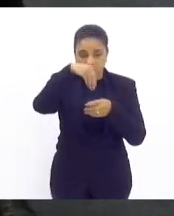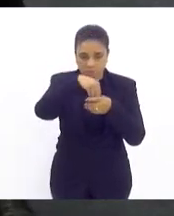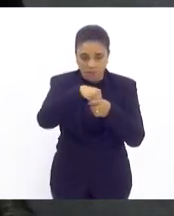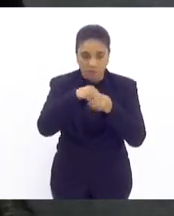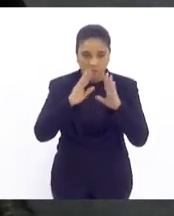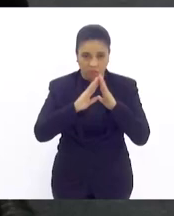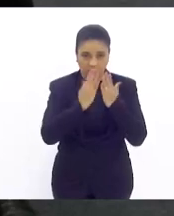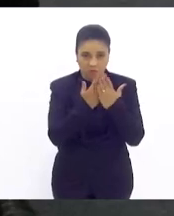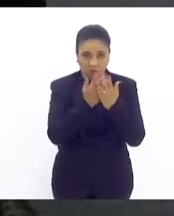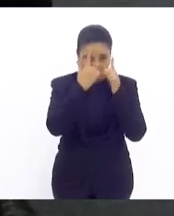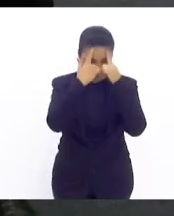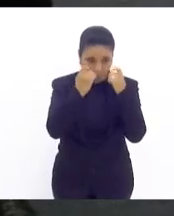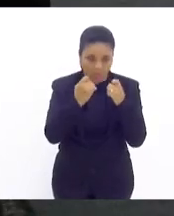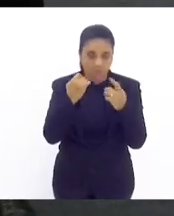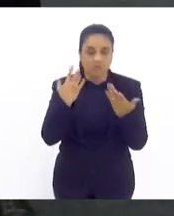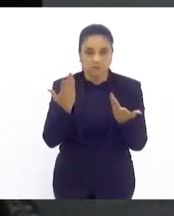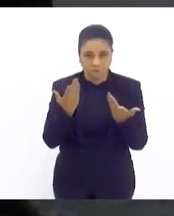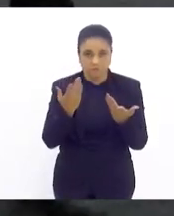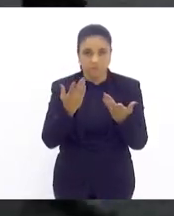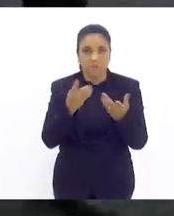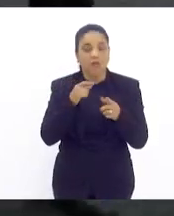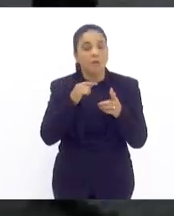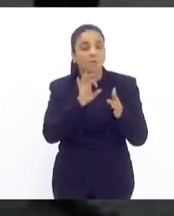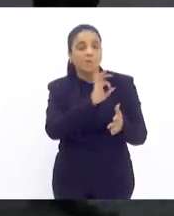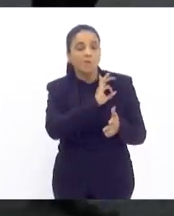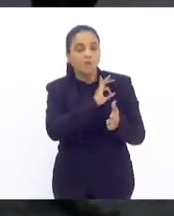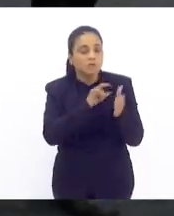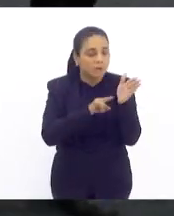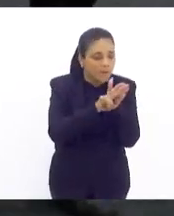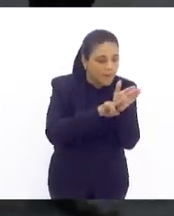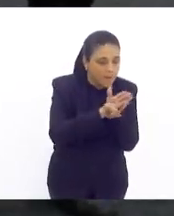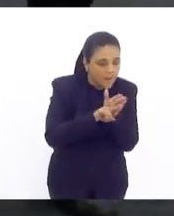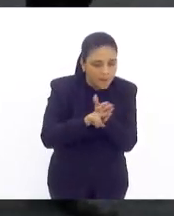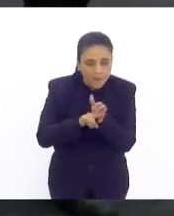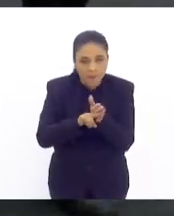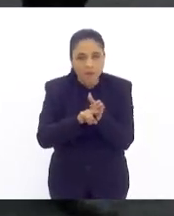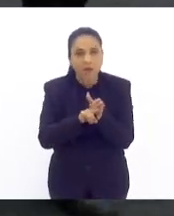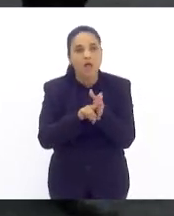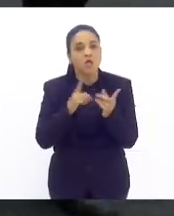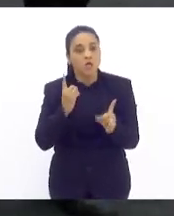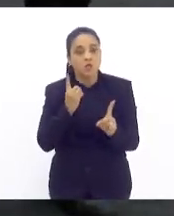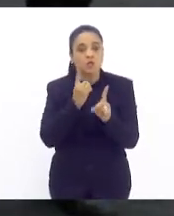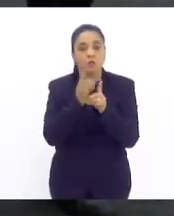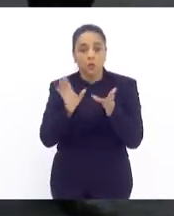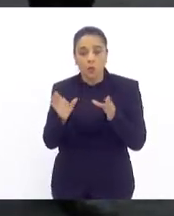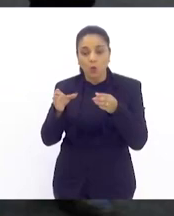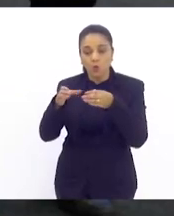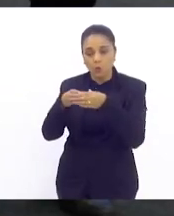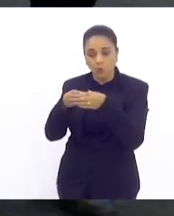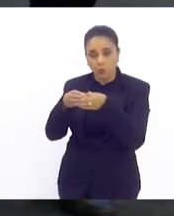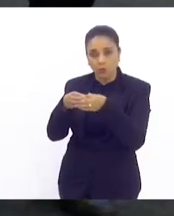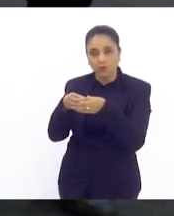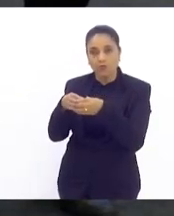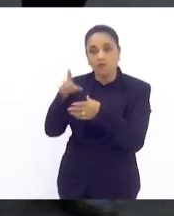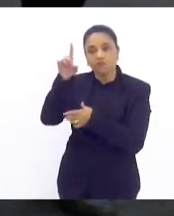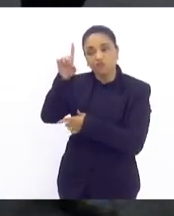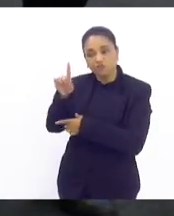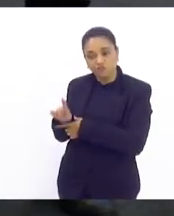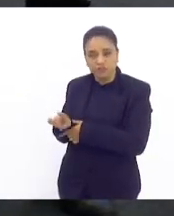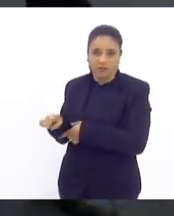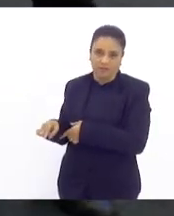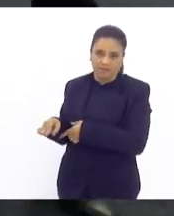e de fato tem encontrado ligação dos autores com grupos da Extrema direita aqui no estado do Rio de Janeiro mesmo